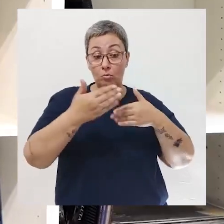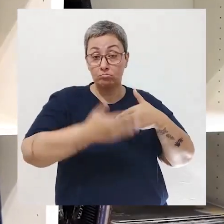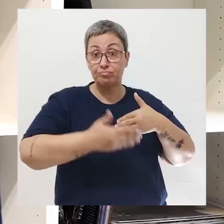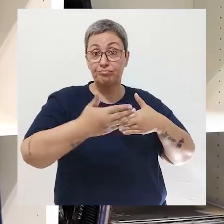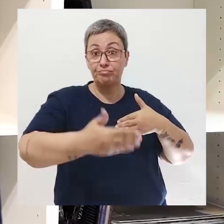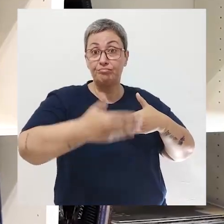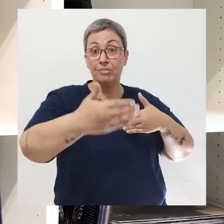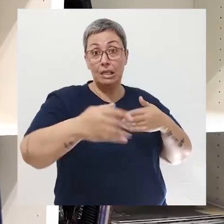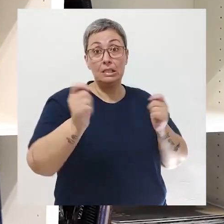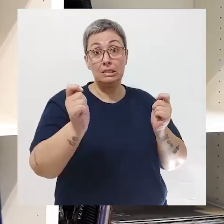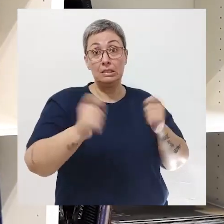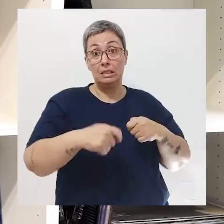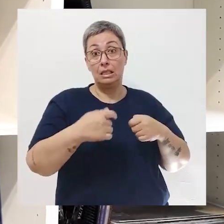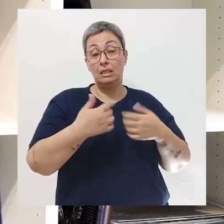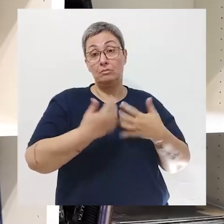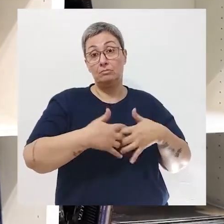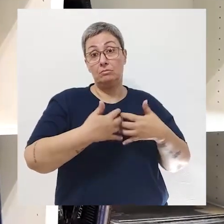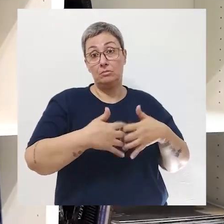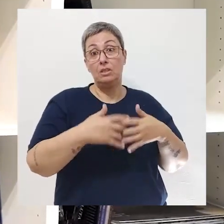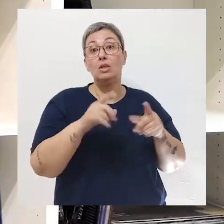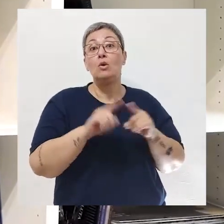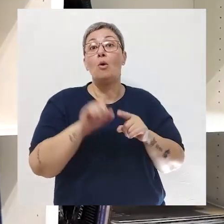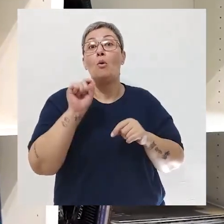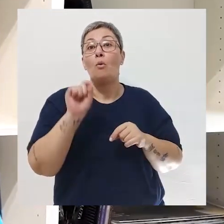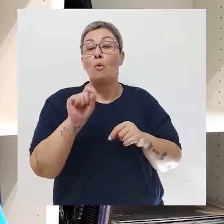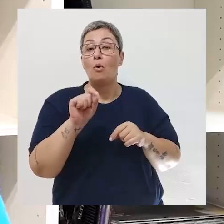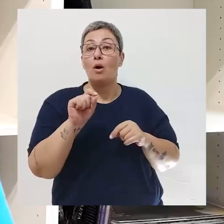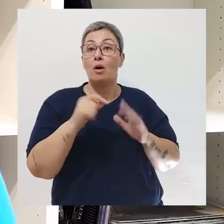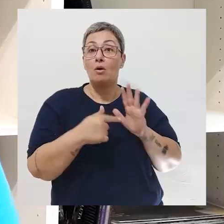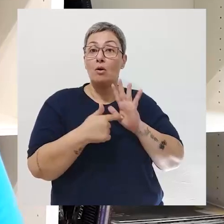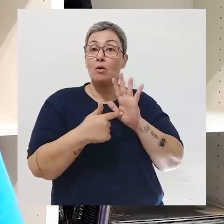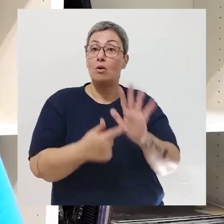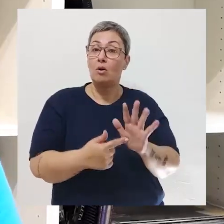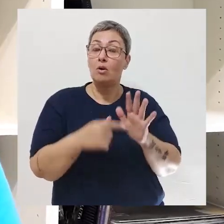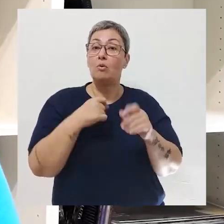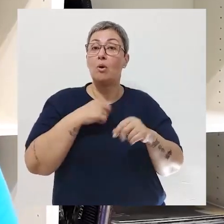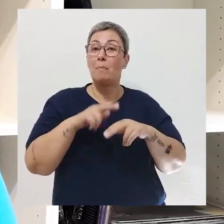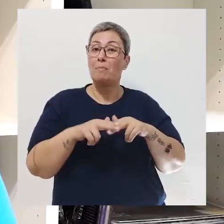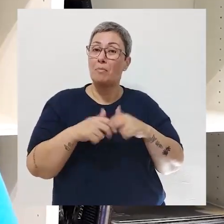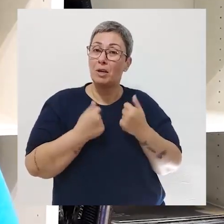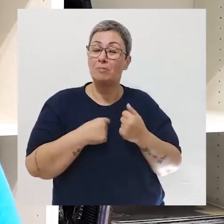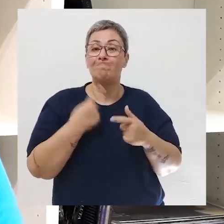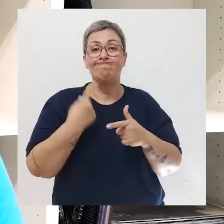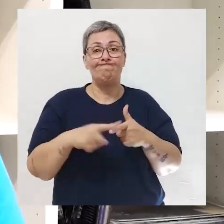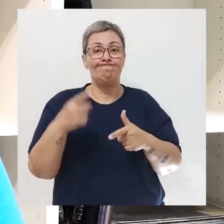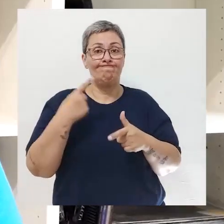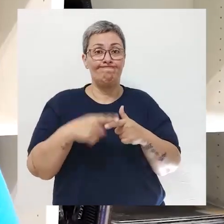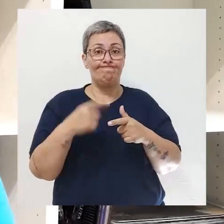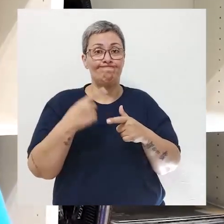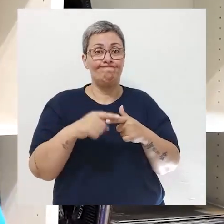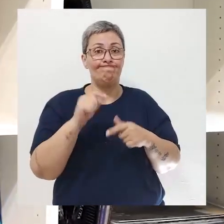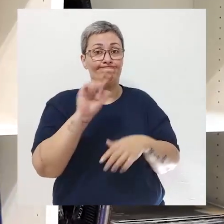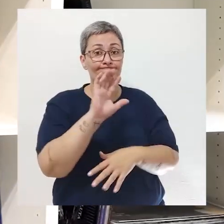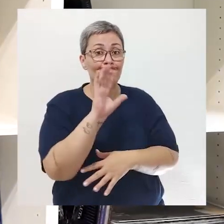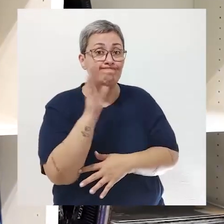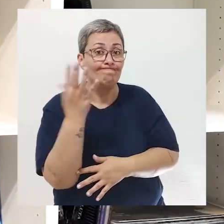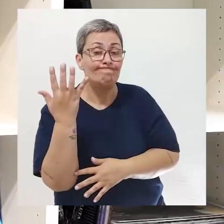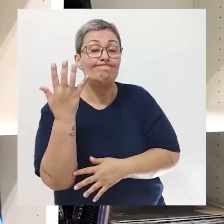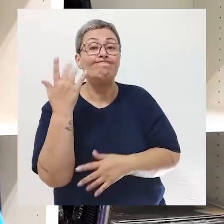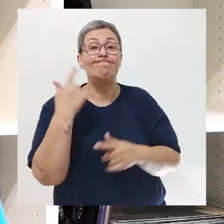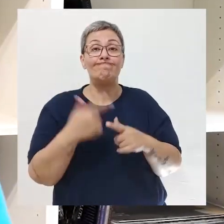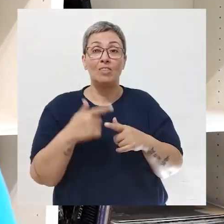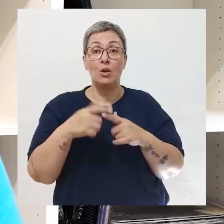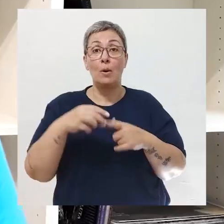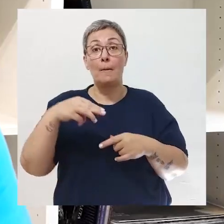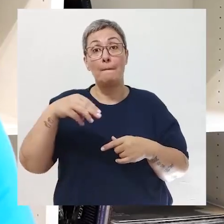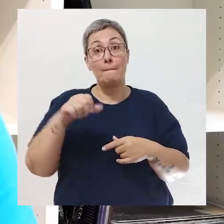trechos que possuem usinas. Destaca-se também em razão de seus problemas ambientais. Trata-se de